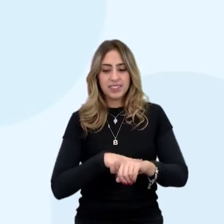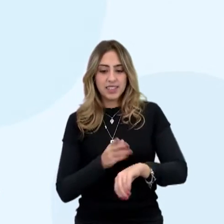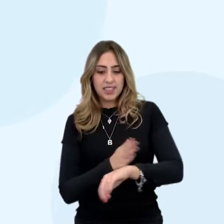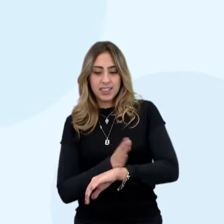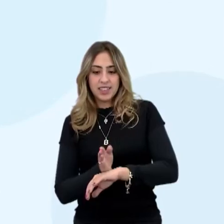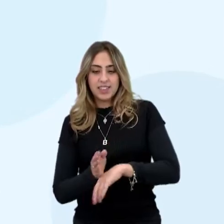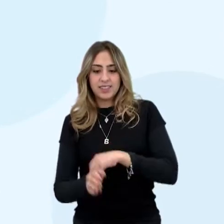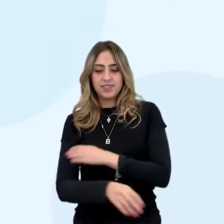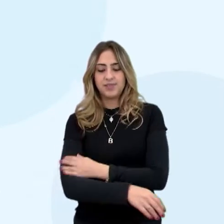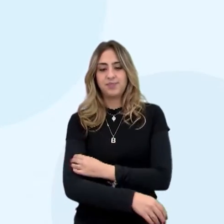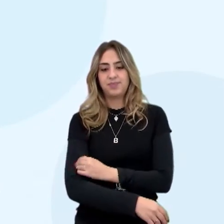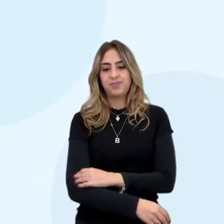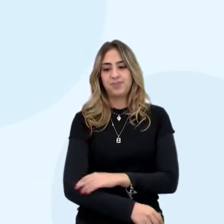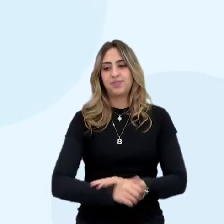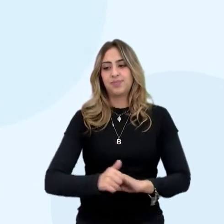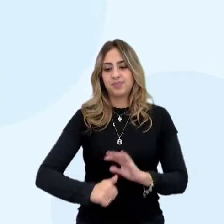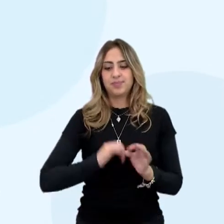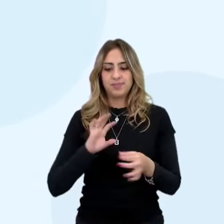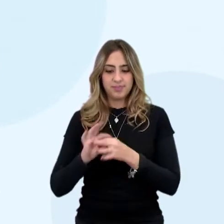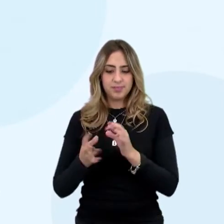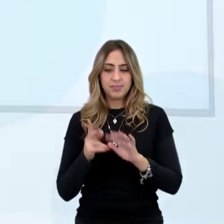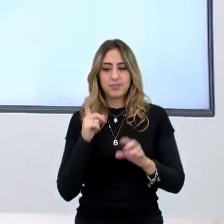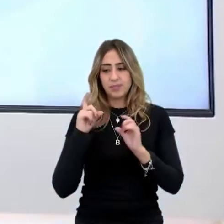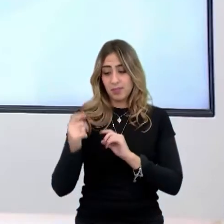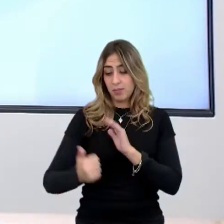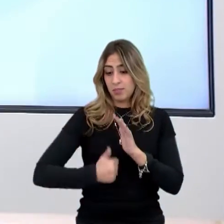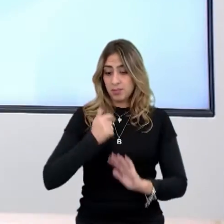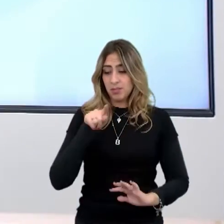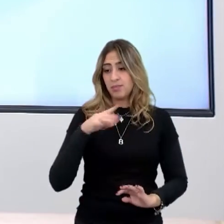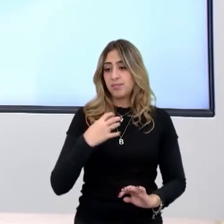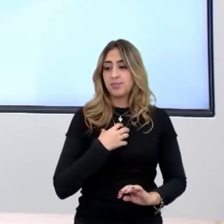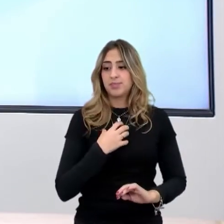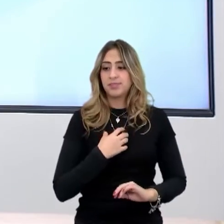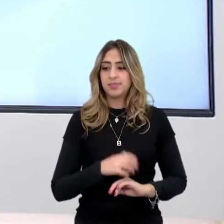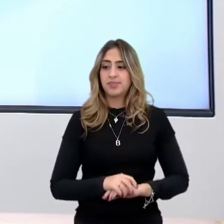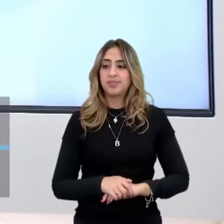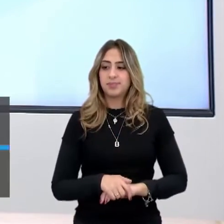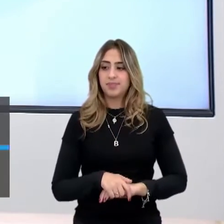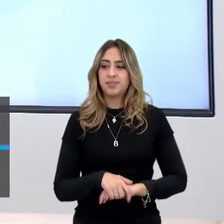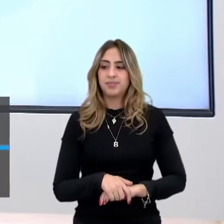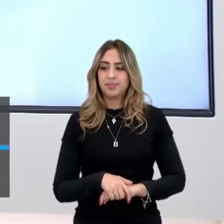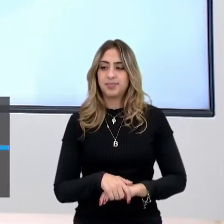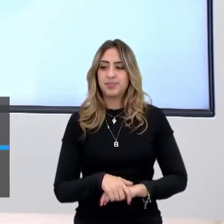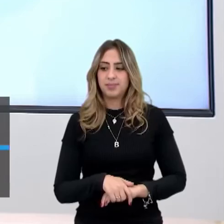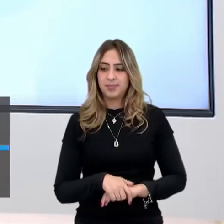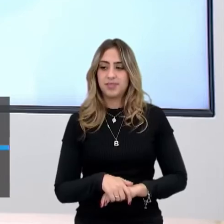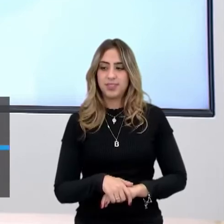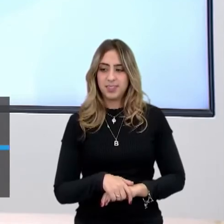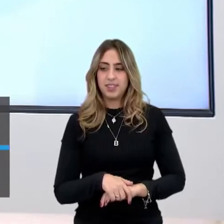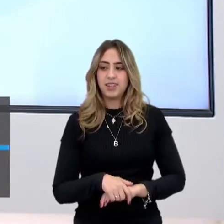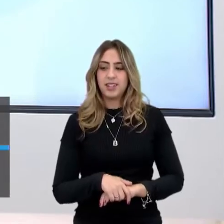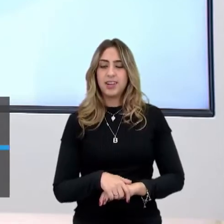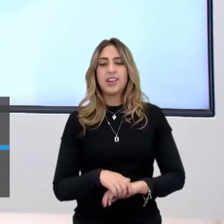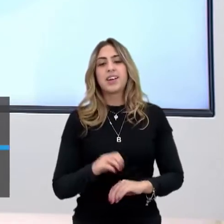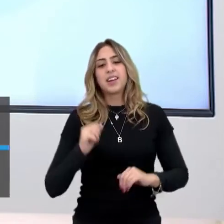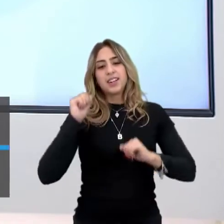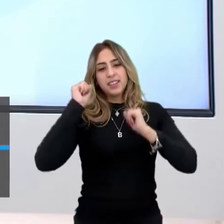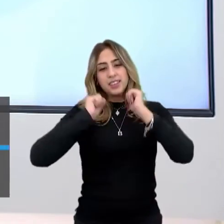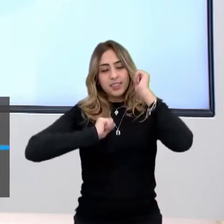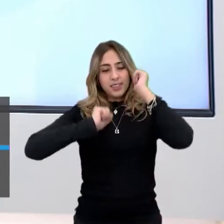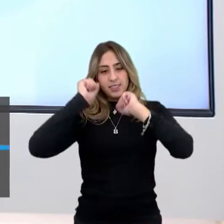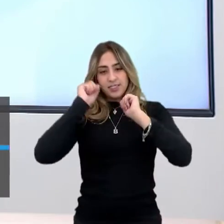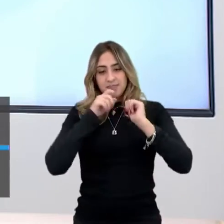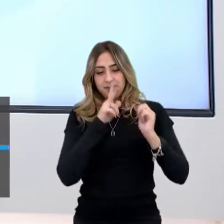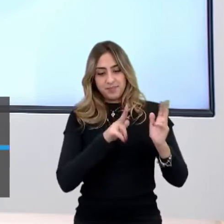se qualificando, acho que a palavra melhor é essa, ok? E aí acontece, né? As empresas premiam, entre aspas,